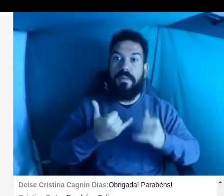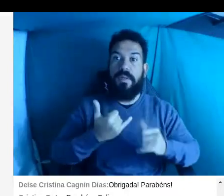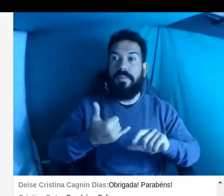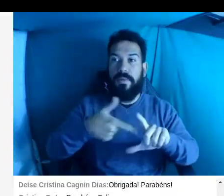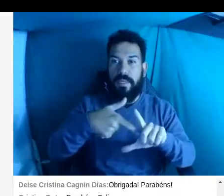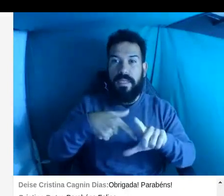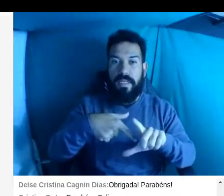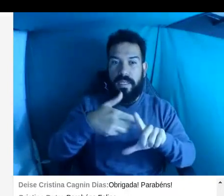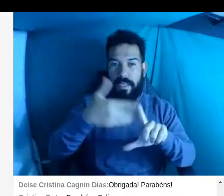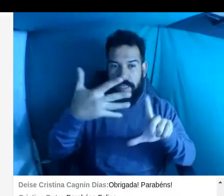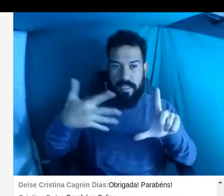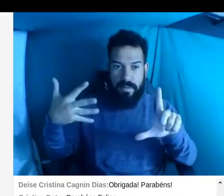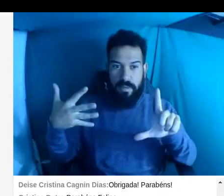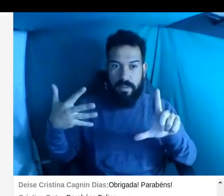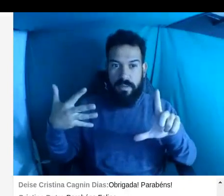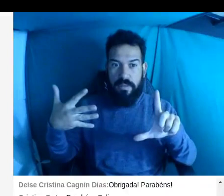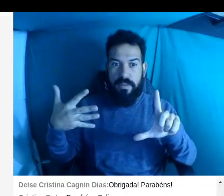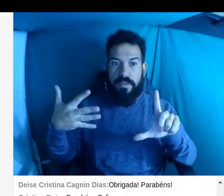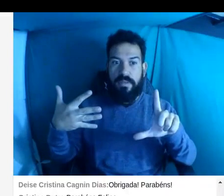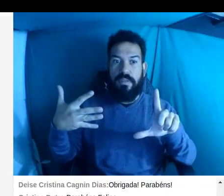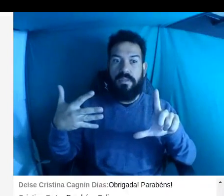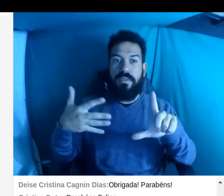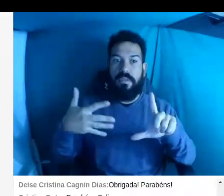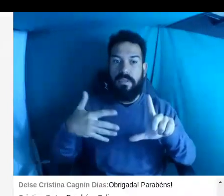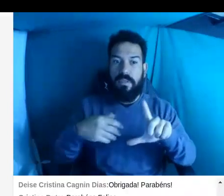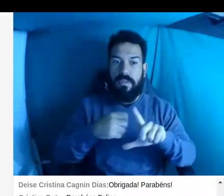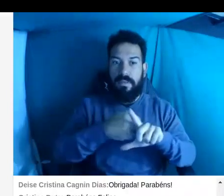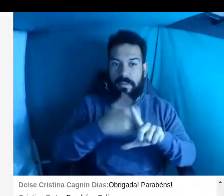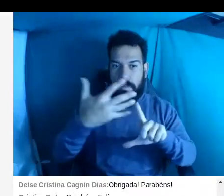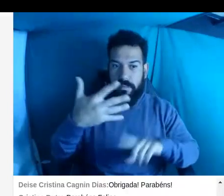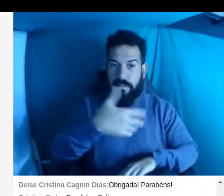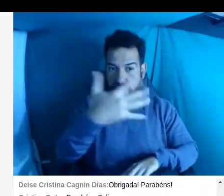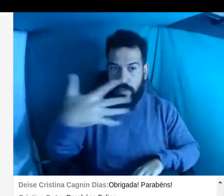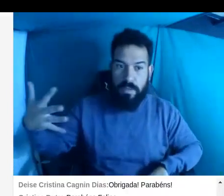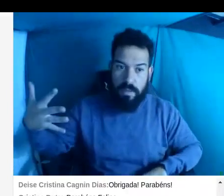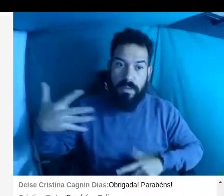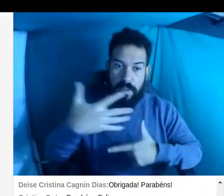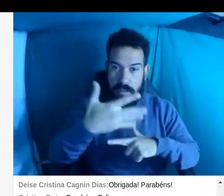conexão. Mas mesmo nesses lugares há uma escola.